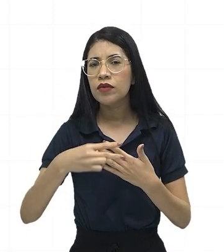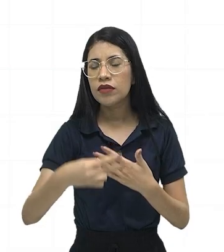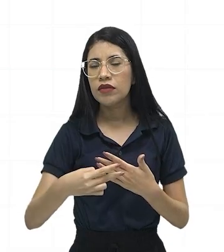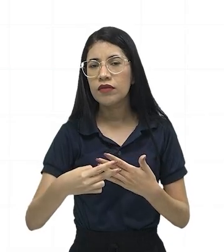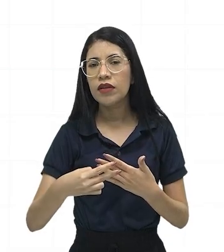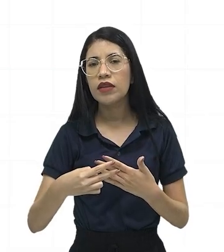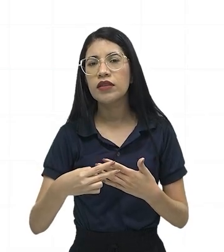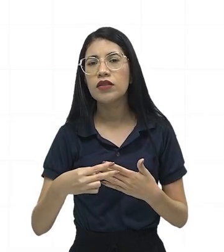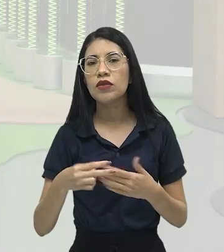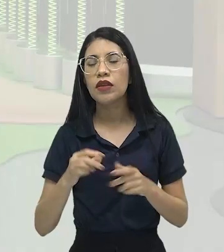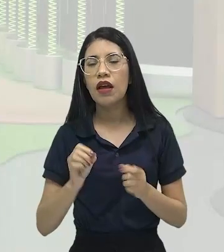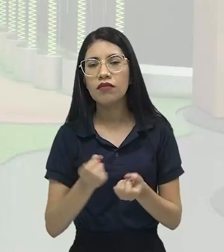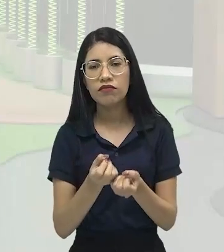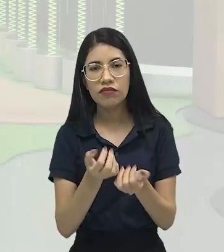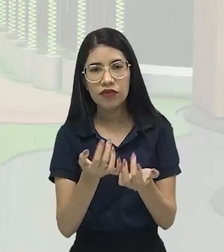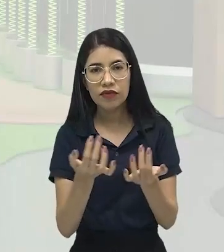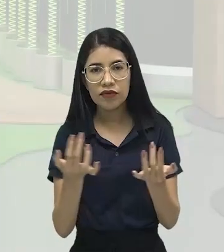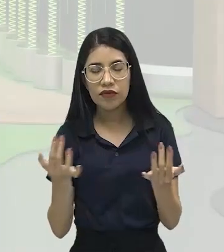consequências destas